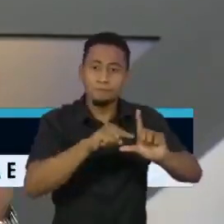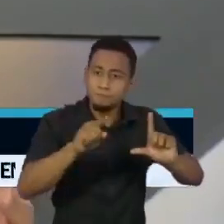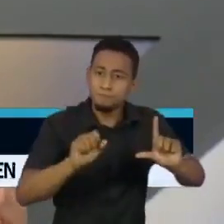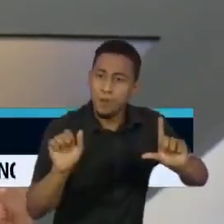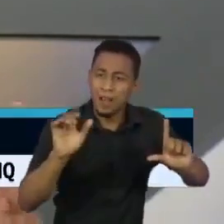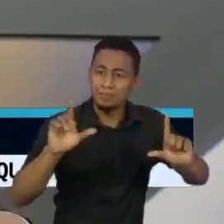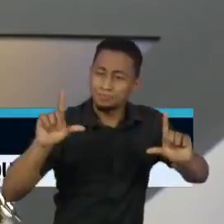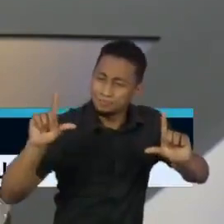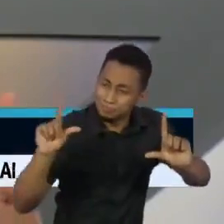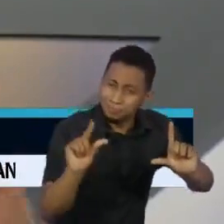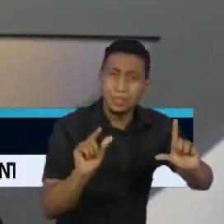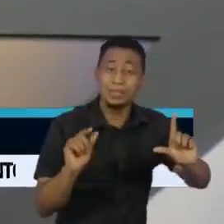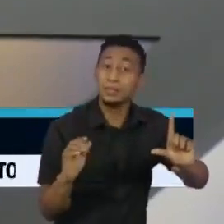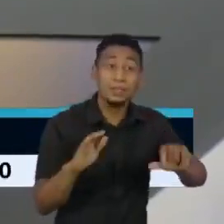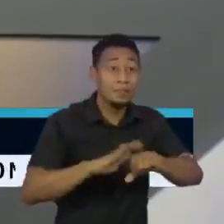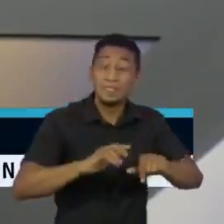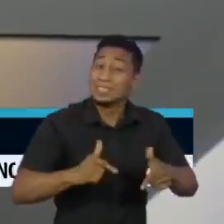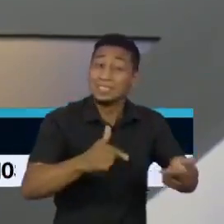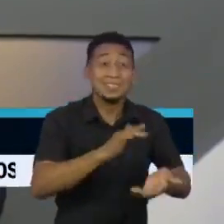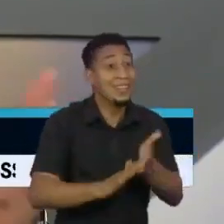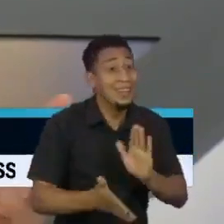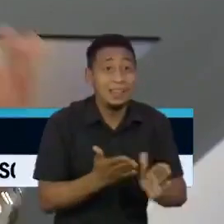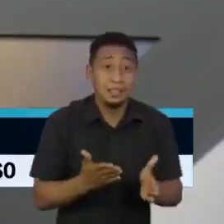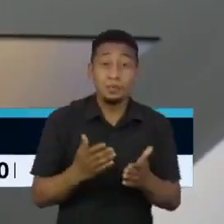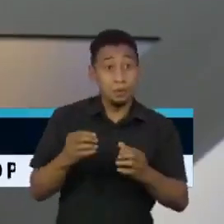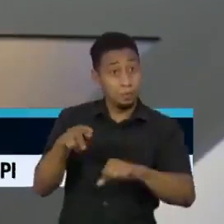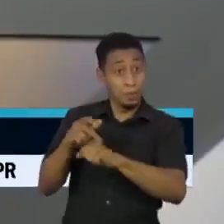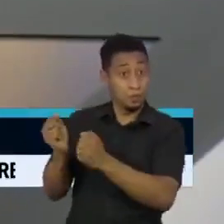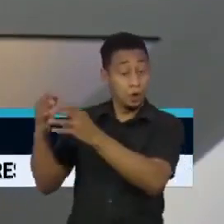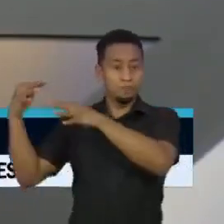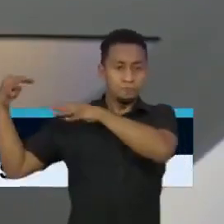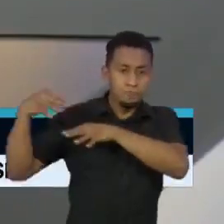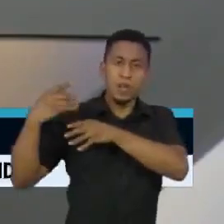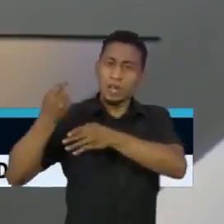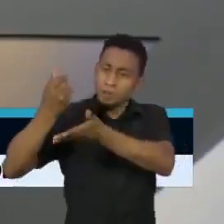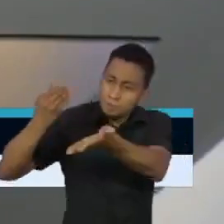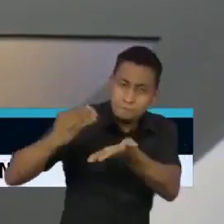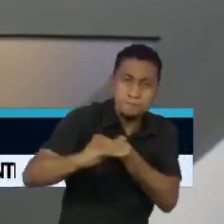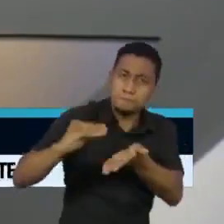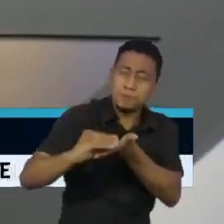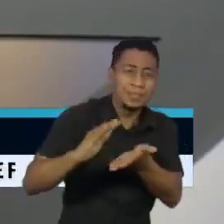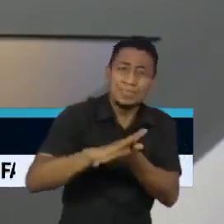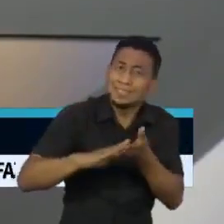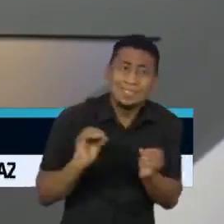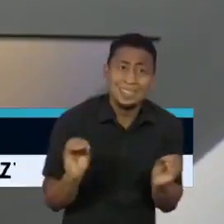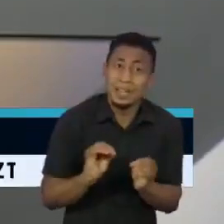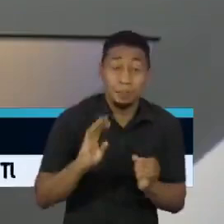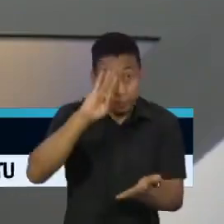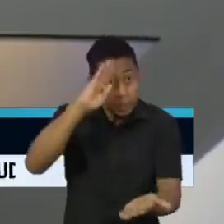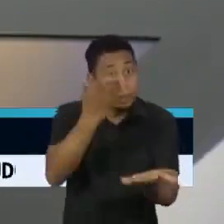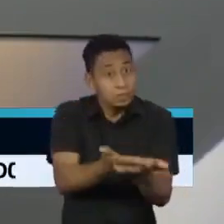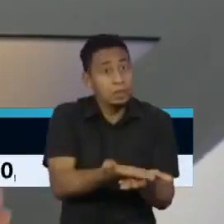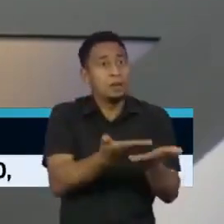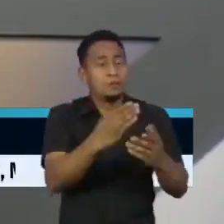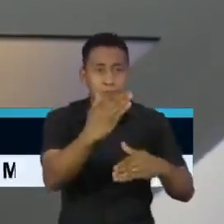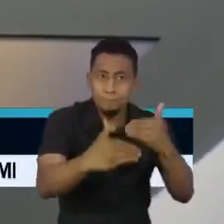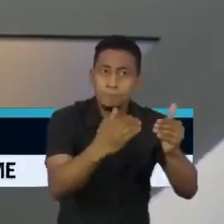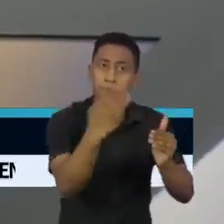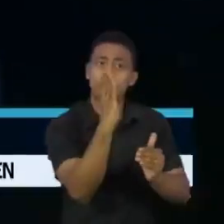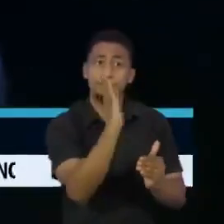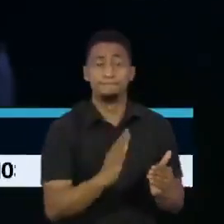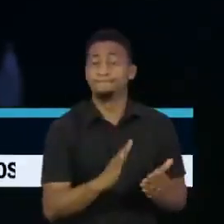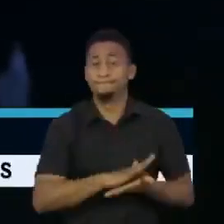no sentido de dar animar o investidor a sociedade acreditar nas questões brasileiras do investimento